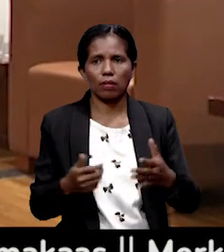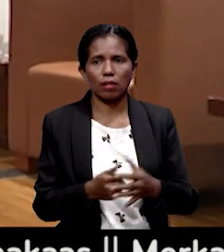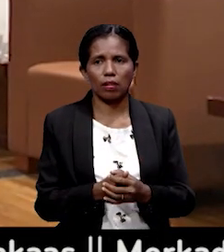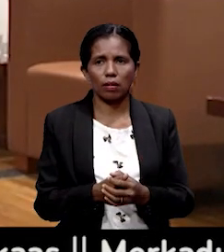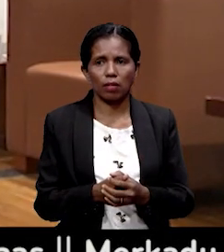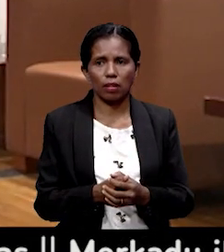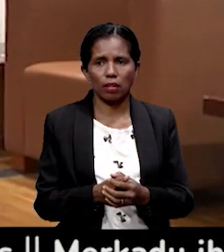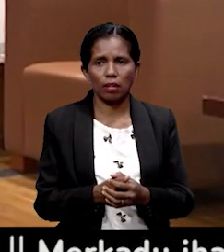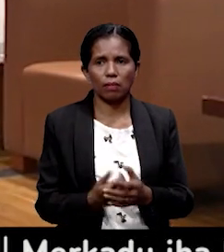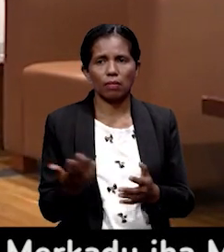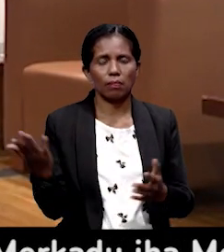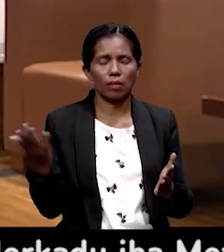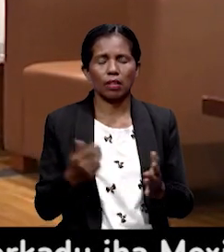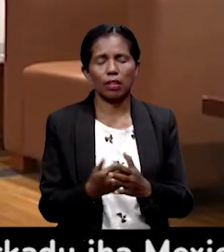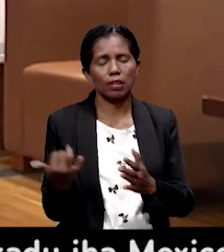se fosse,